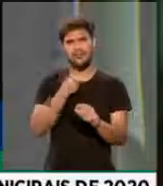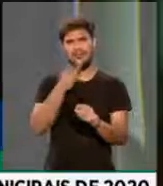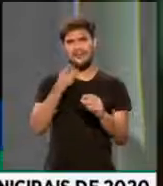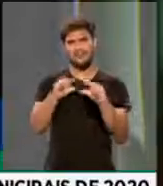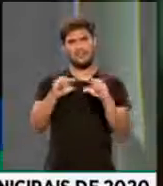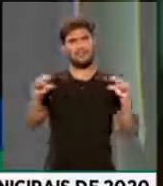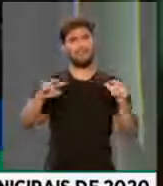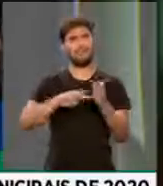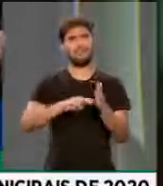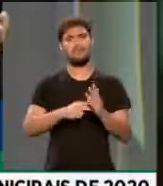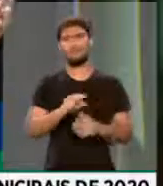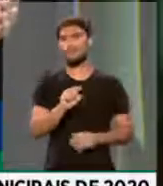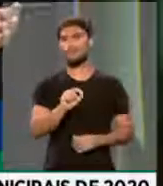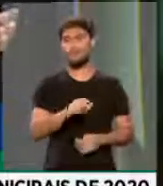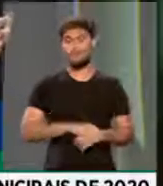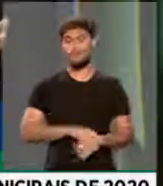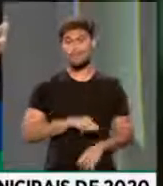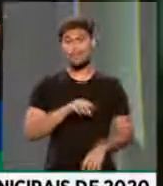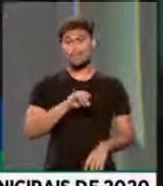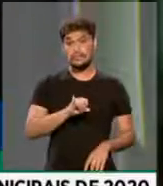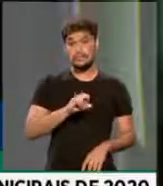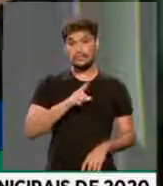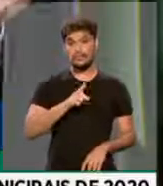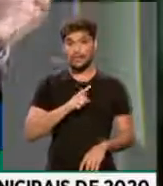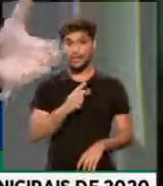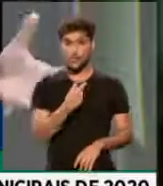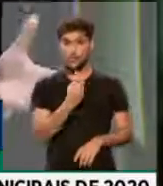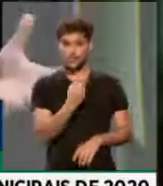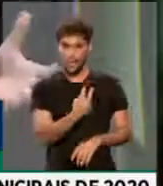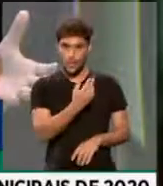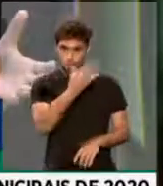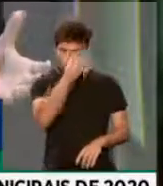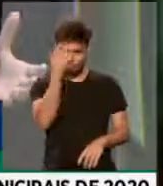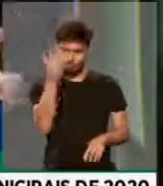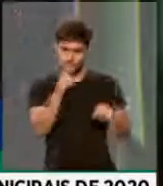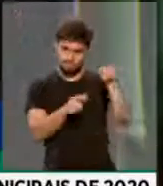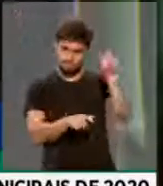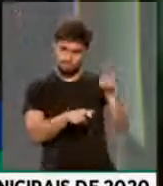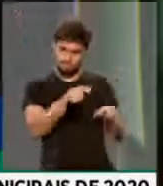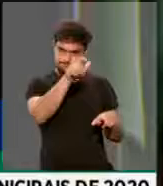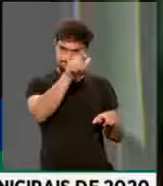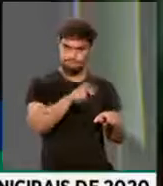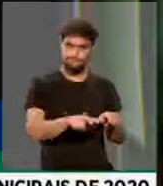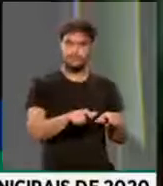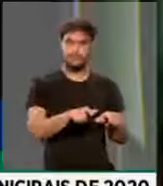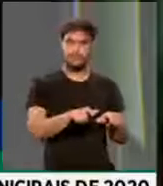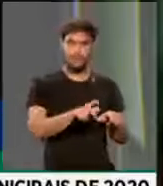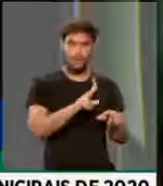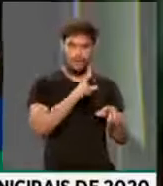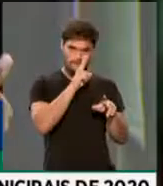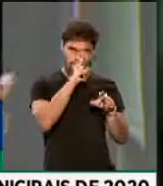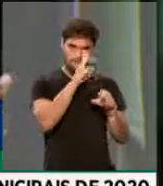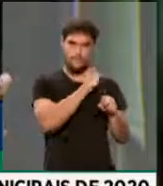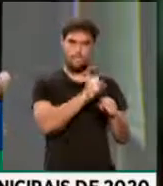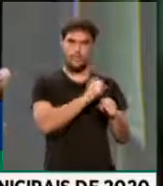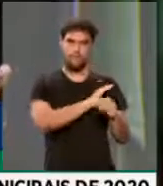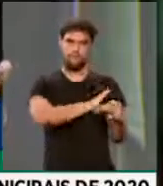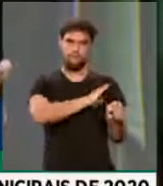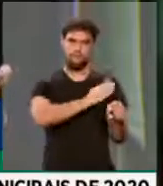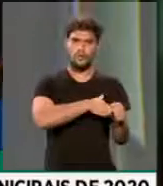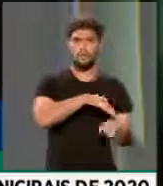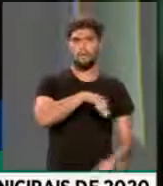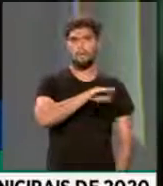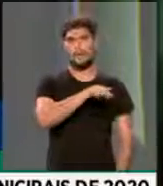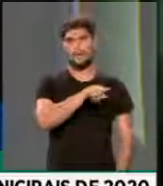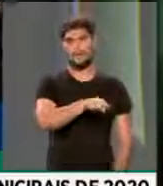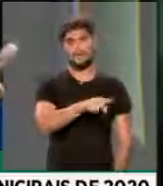ditado? Se você coloca 2 agentes com uma força muito desigual